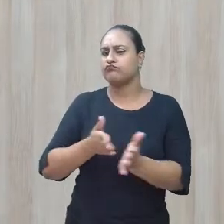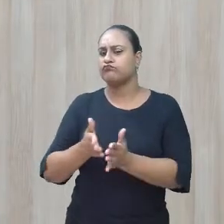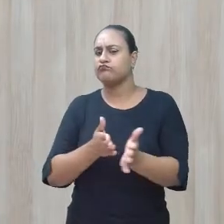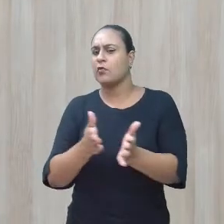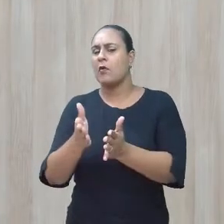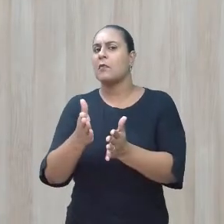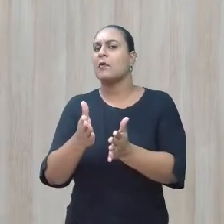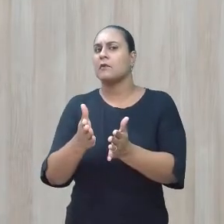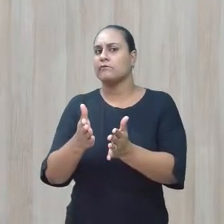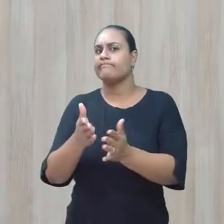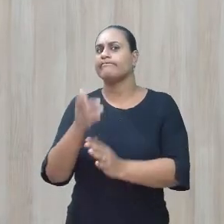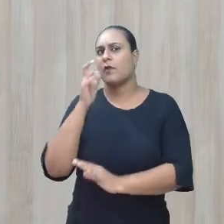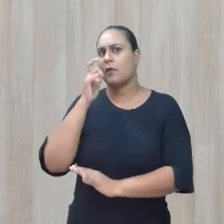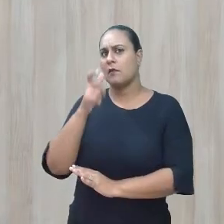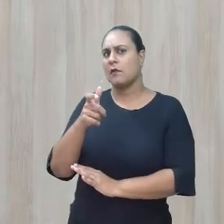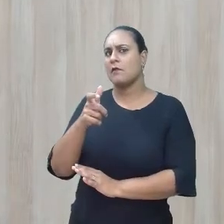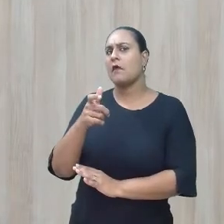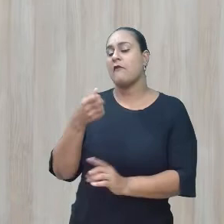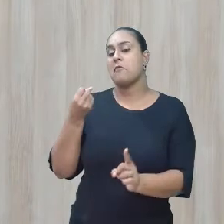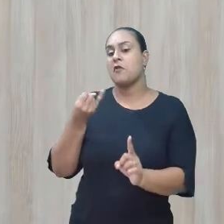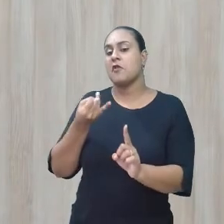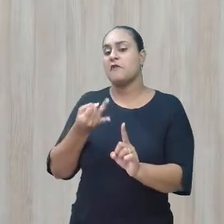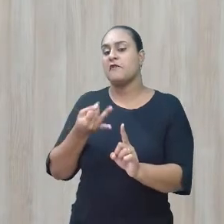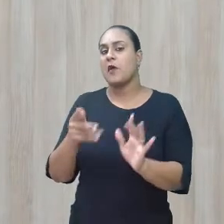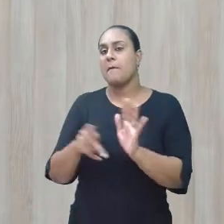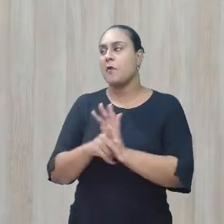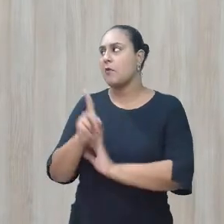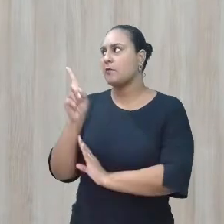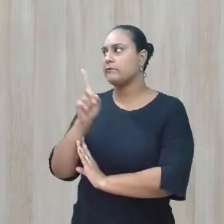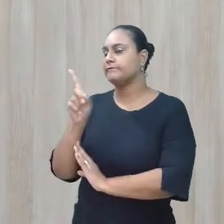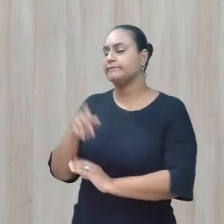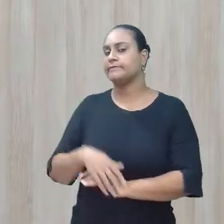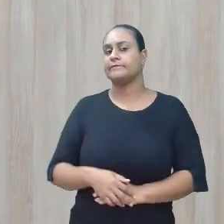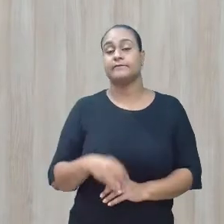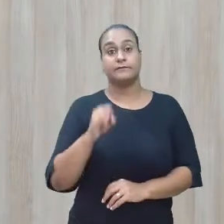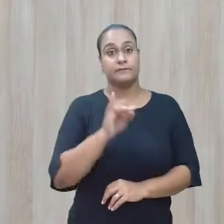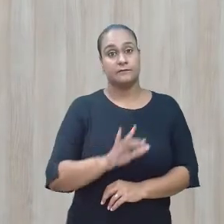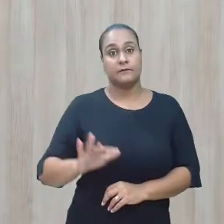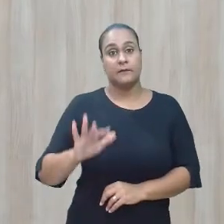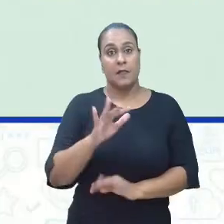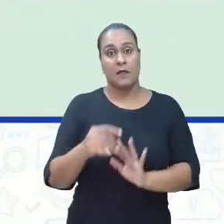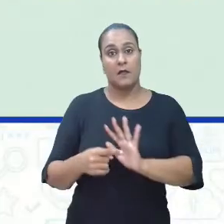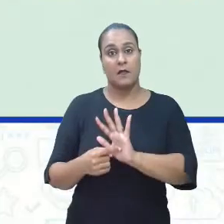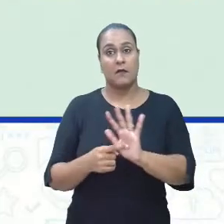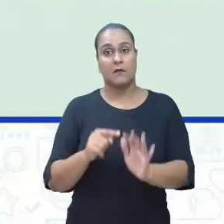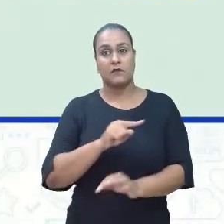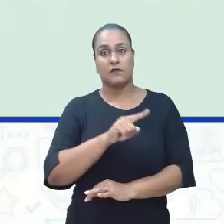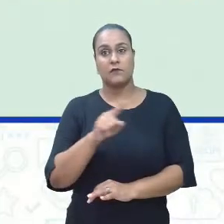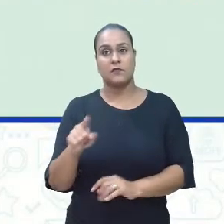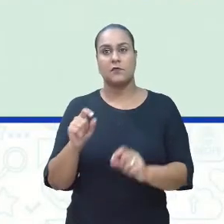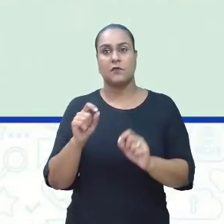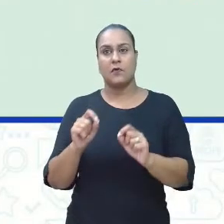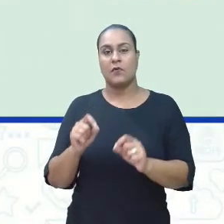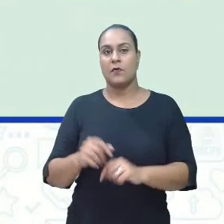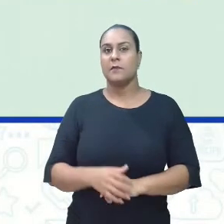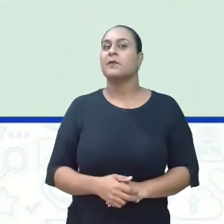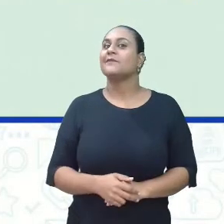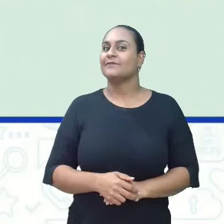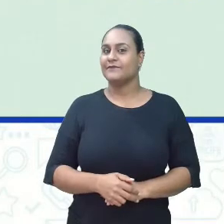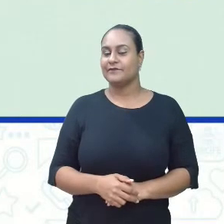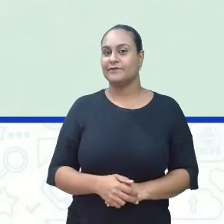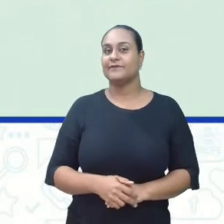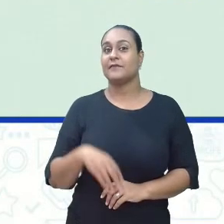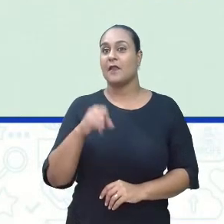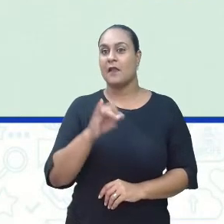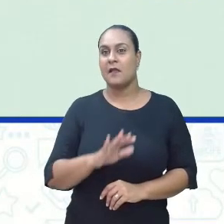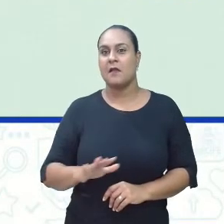eles, tá certo? Beneficiando a eles. Essa imagem que eu estou trazendo aí para vocês é justamente um conjunto de gravuras lá